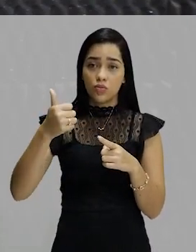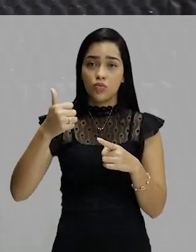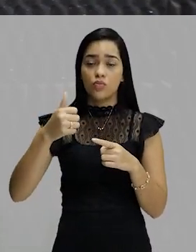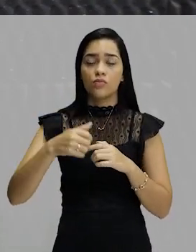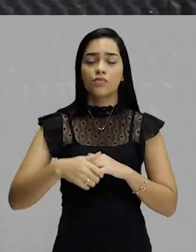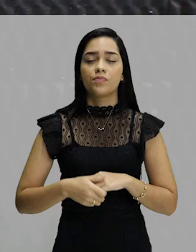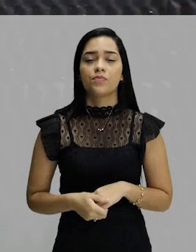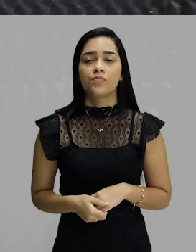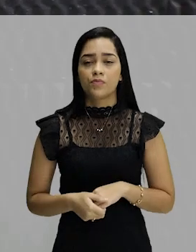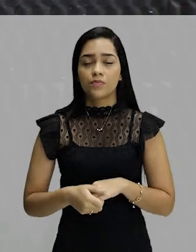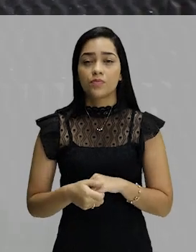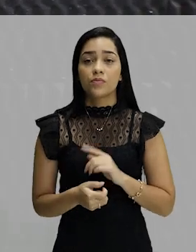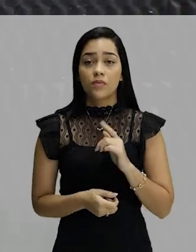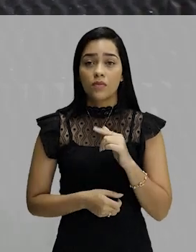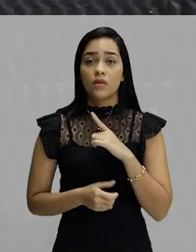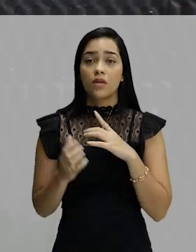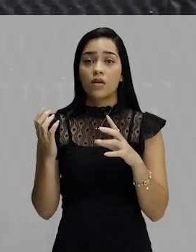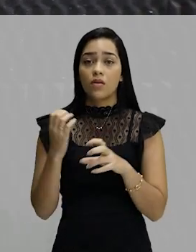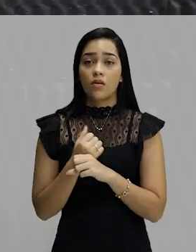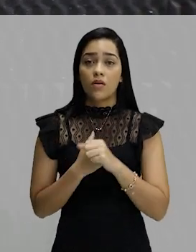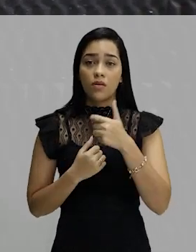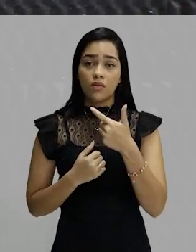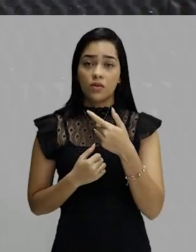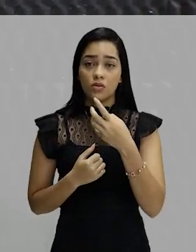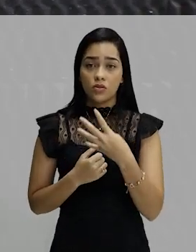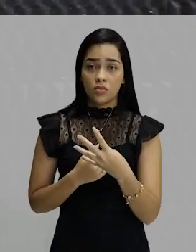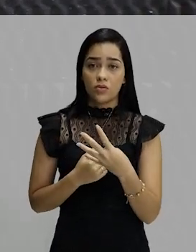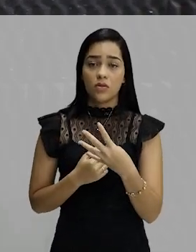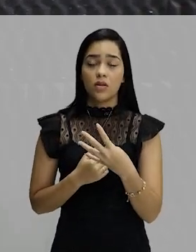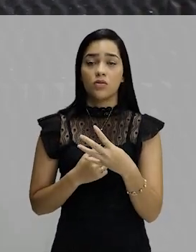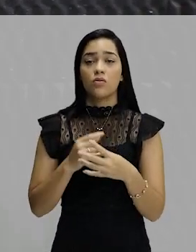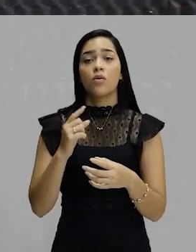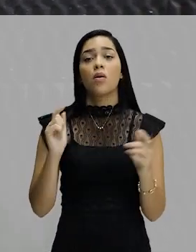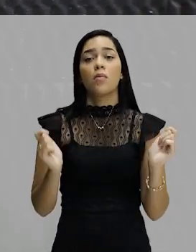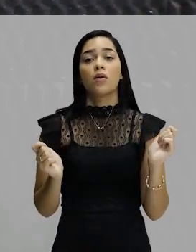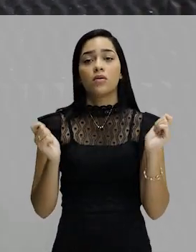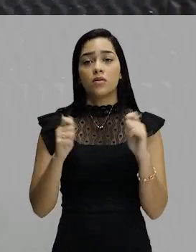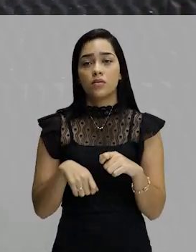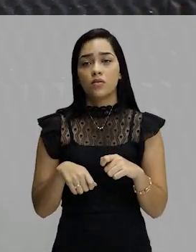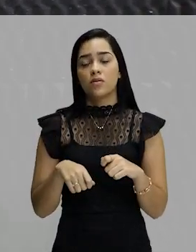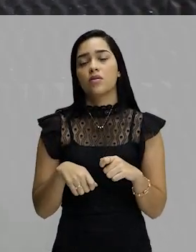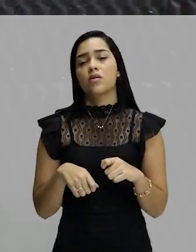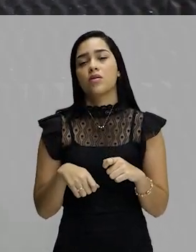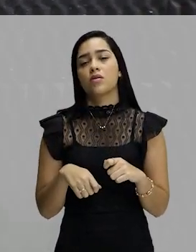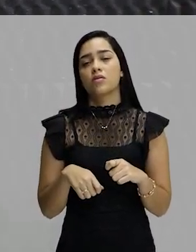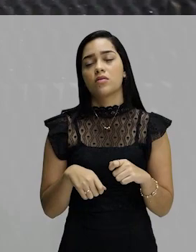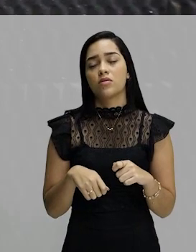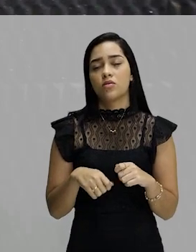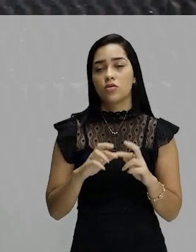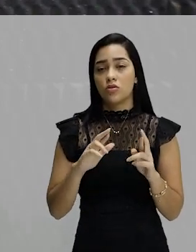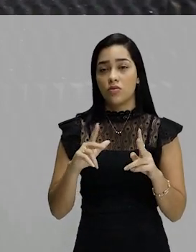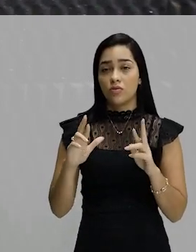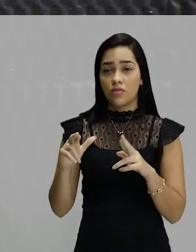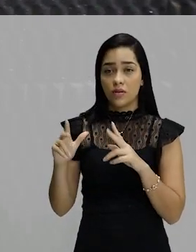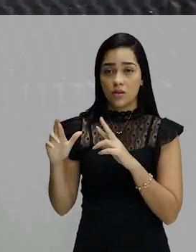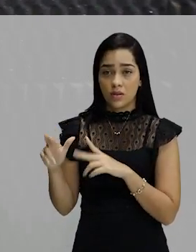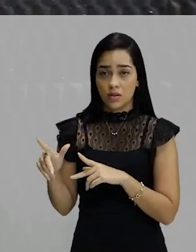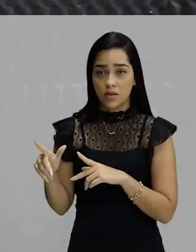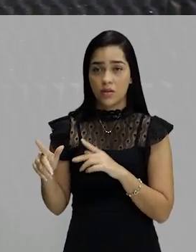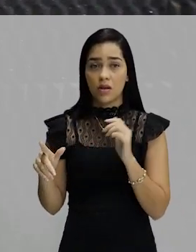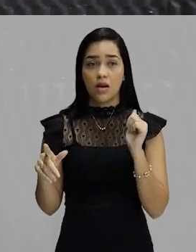vezes 1. Isso aqui vai dar igual a 24 maneiras diferentes, ou